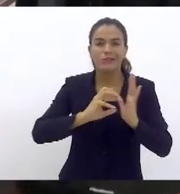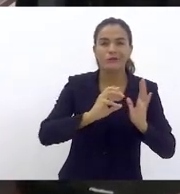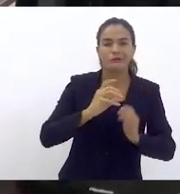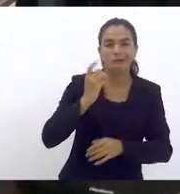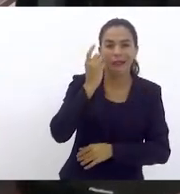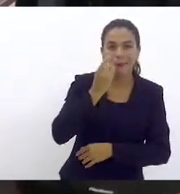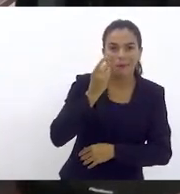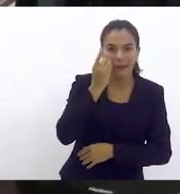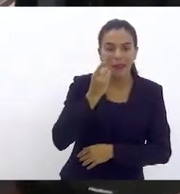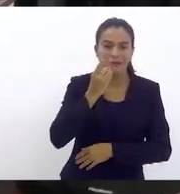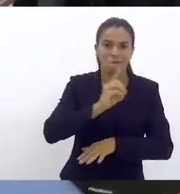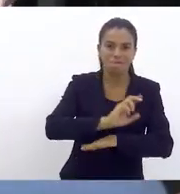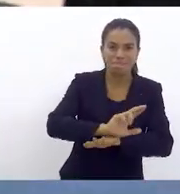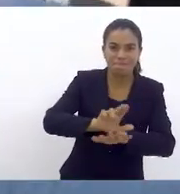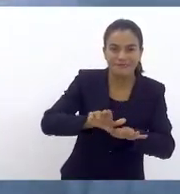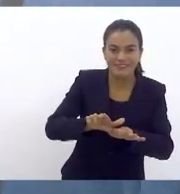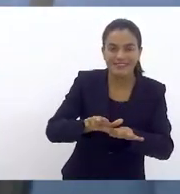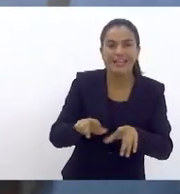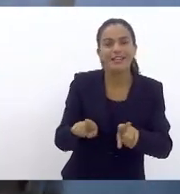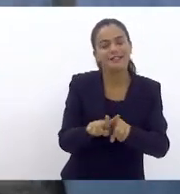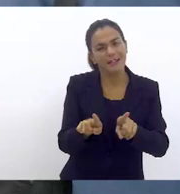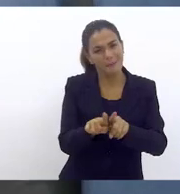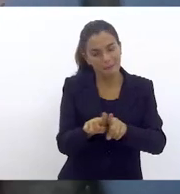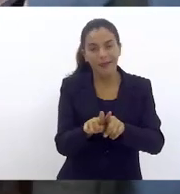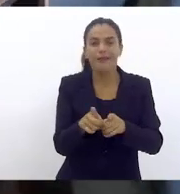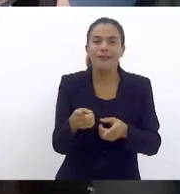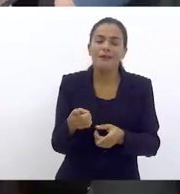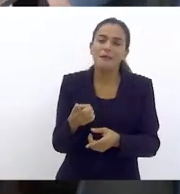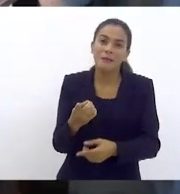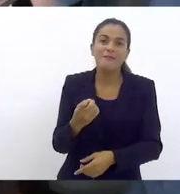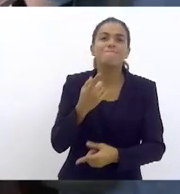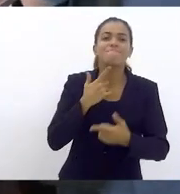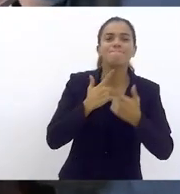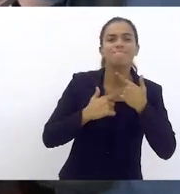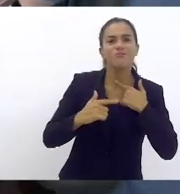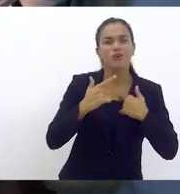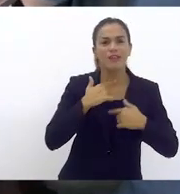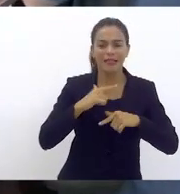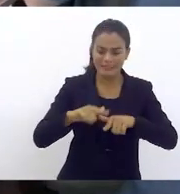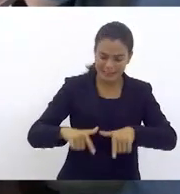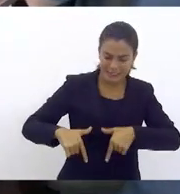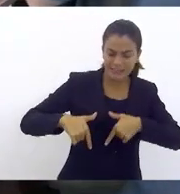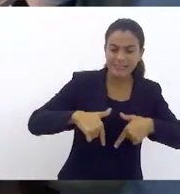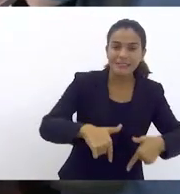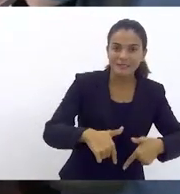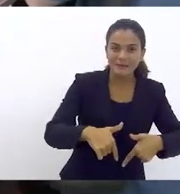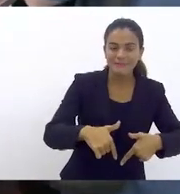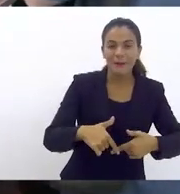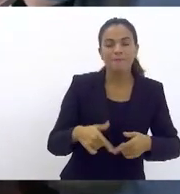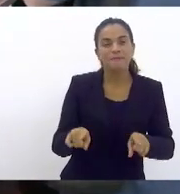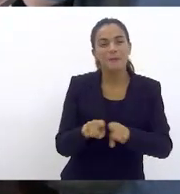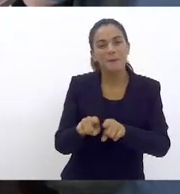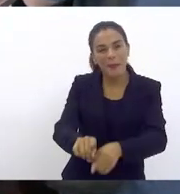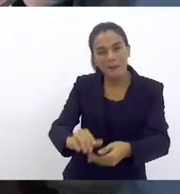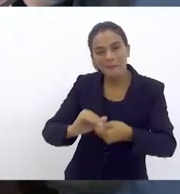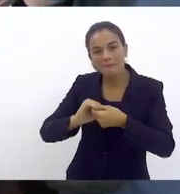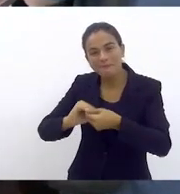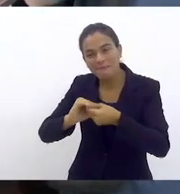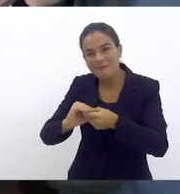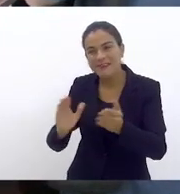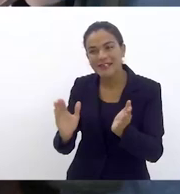e deputados e intensivamente querem participar e de forma efetiva eu quero saudar o nosso